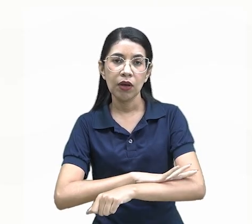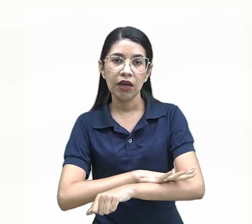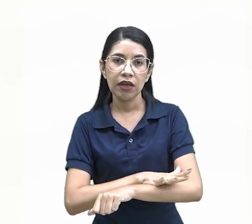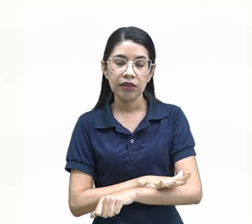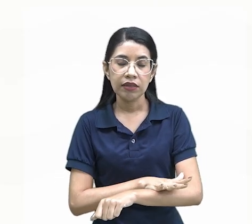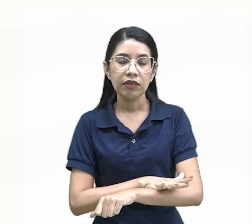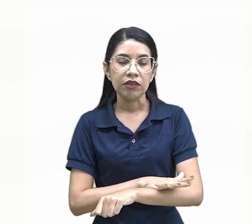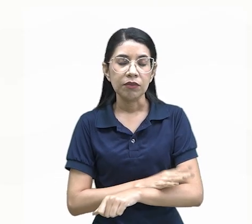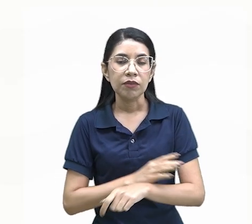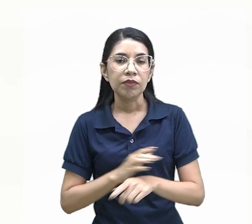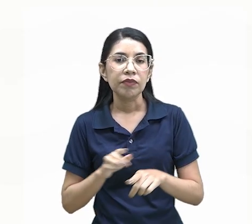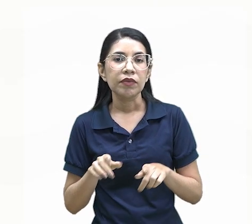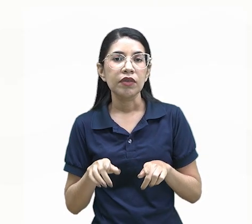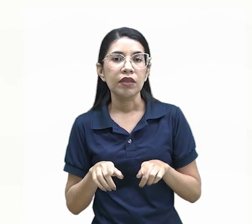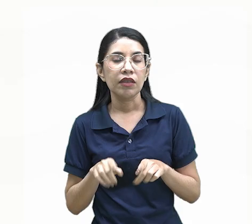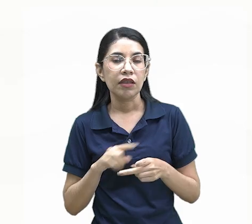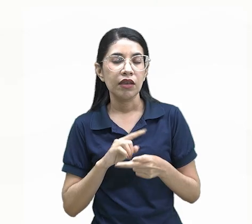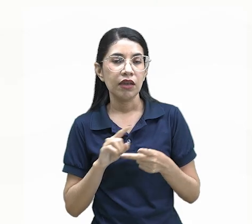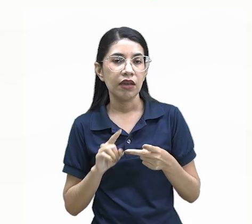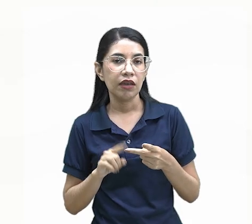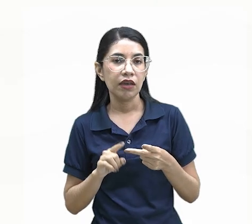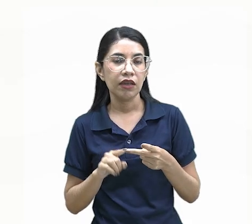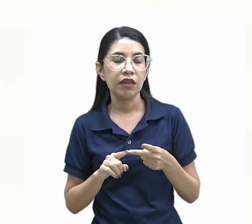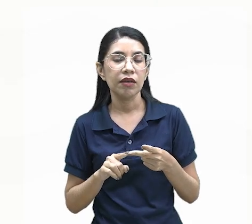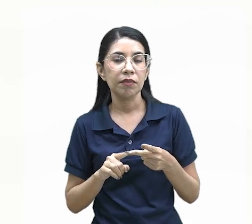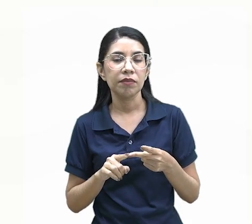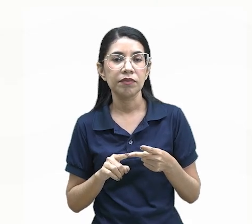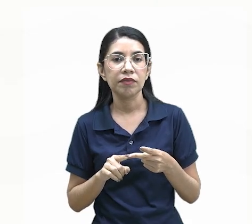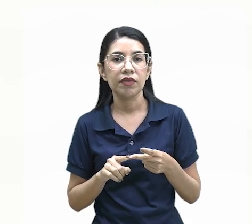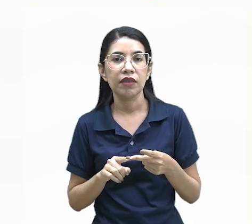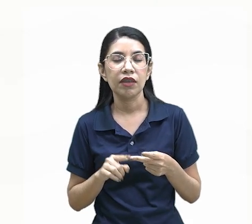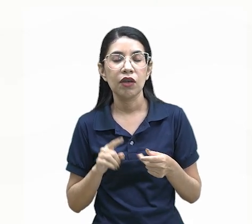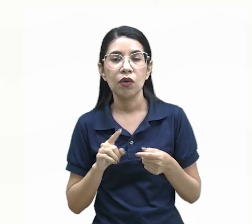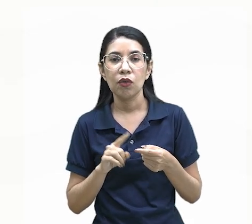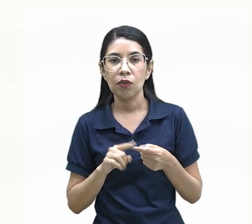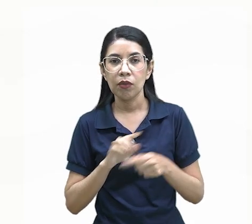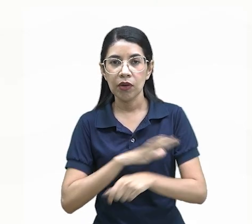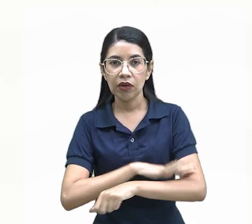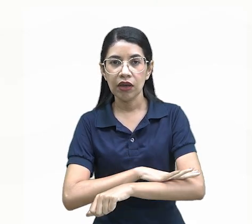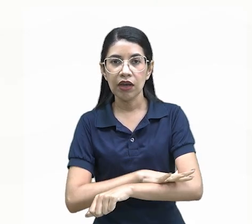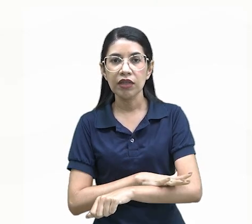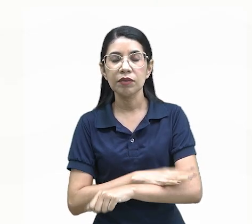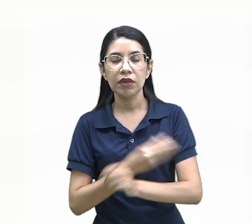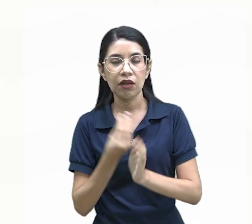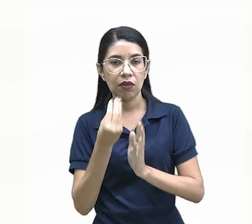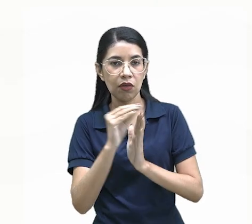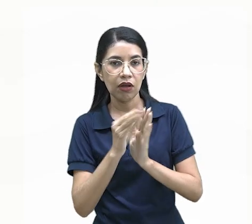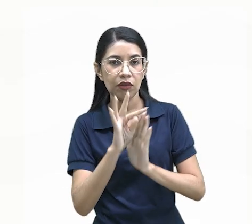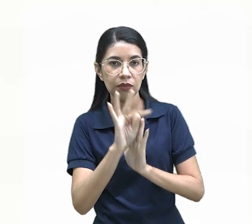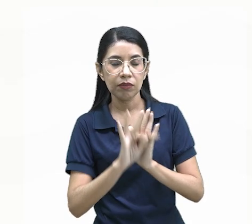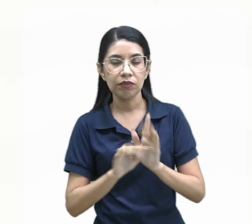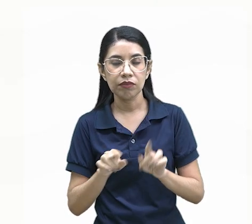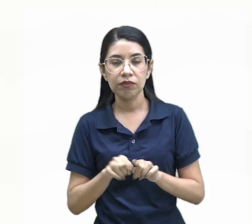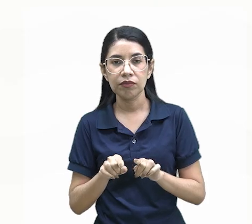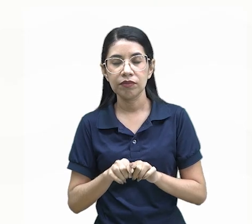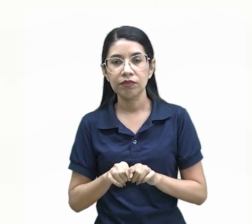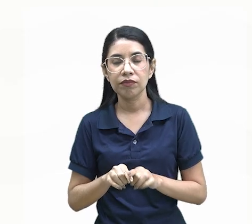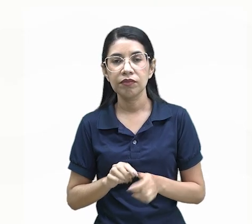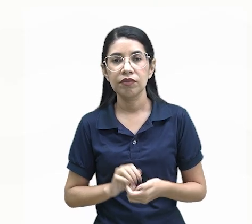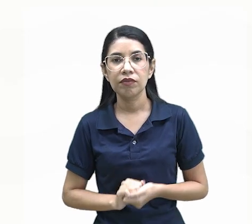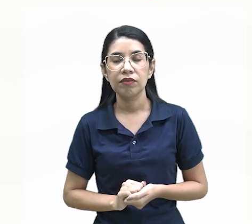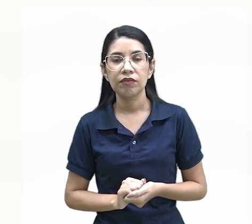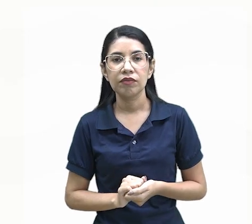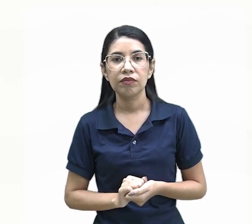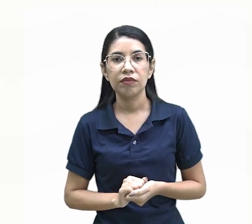racismo estrutural, né? Ela vai colocar isso dentro do seu texto também, esses